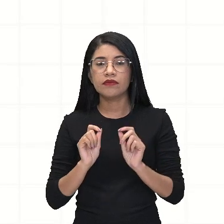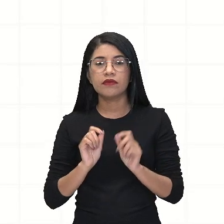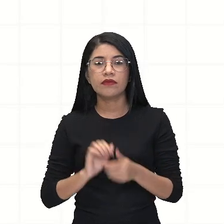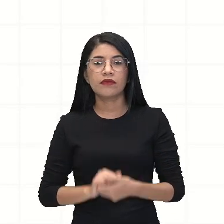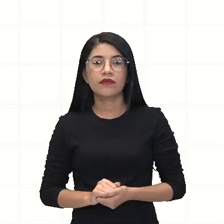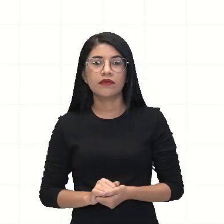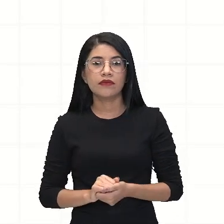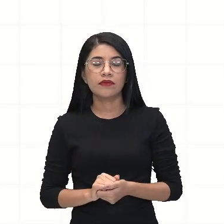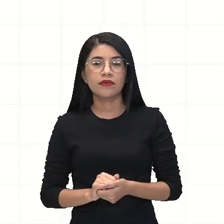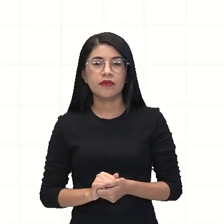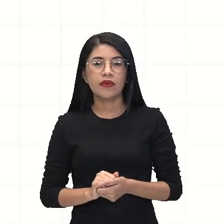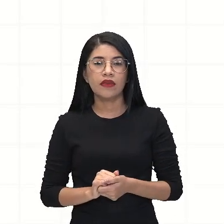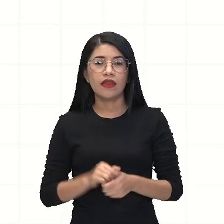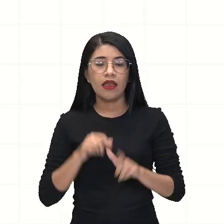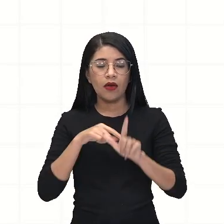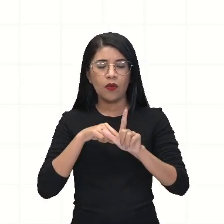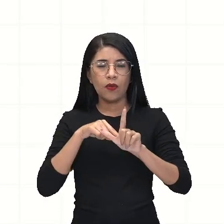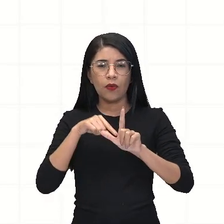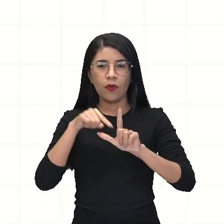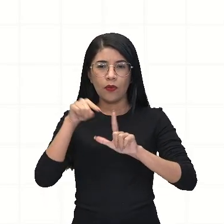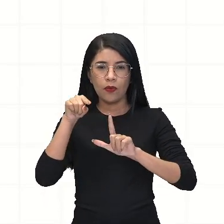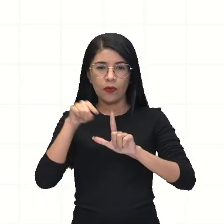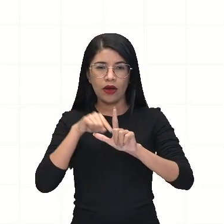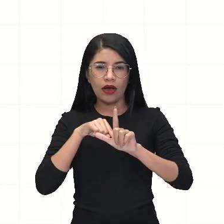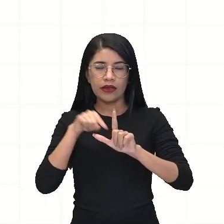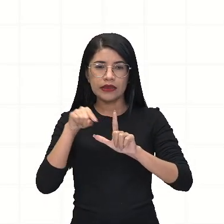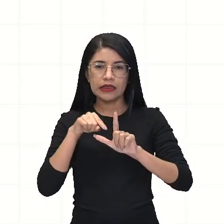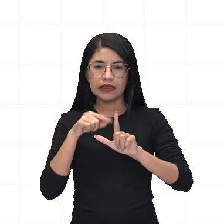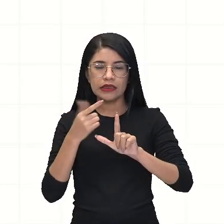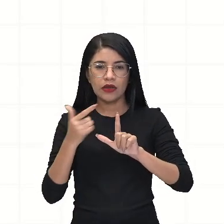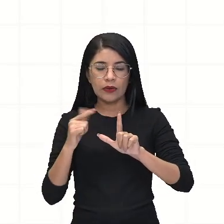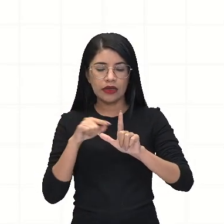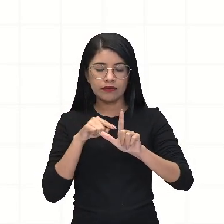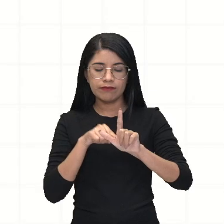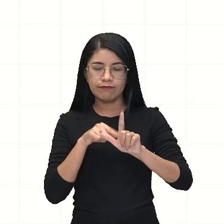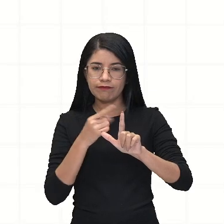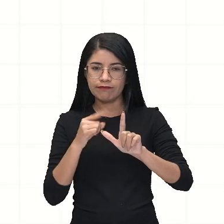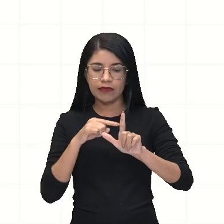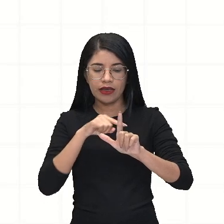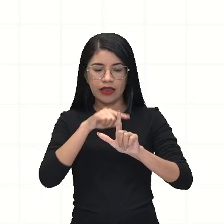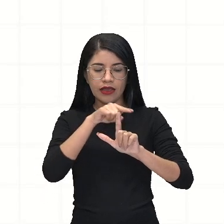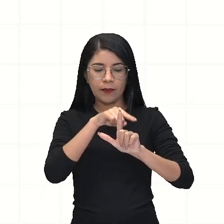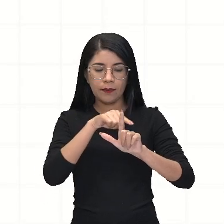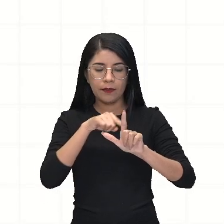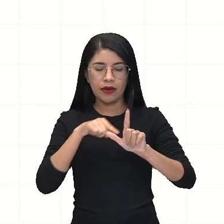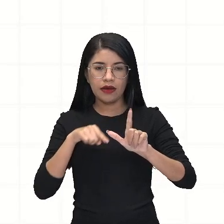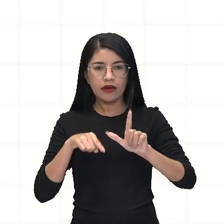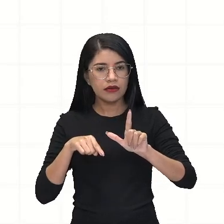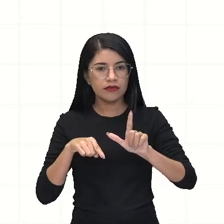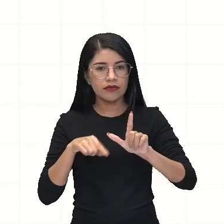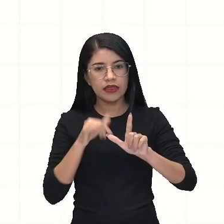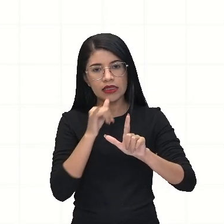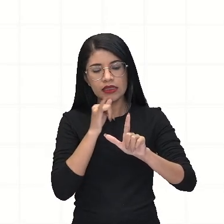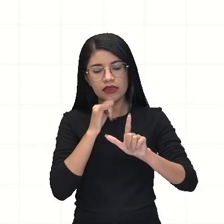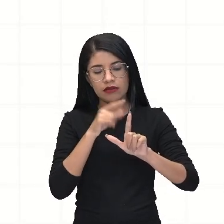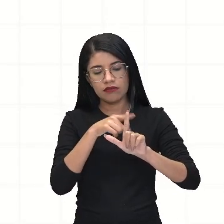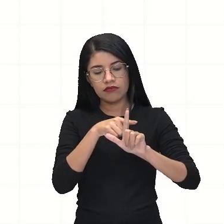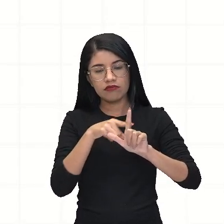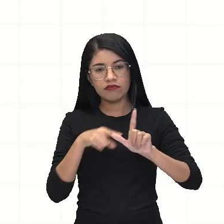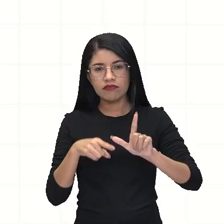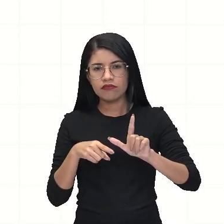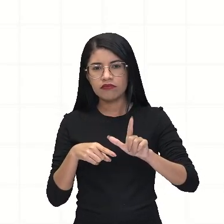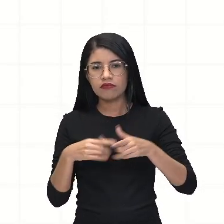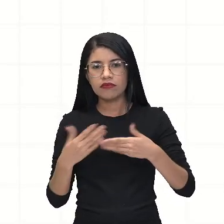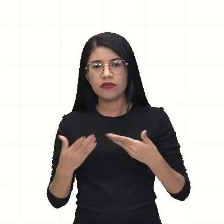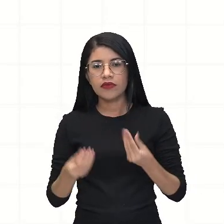a reta que representa o gráfico da função não passa pela origem. Olha só, será que não passa pela